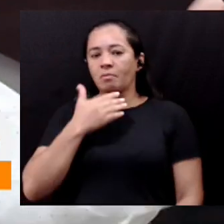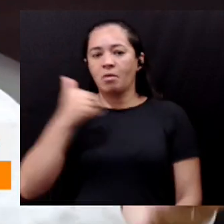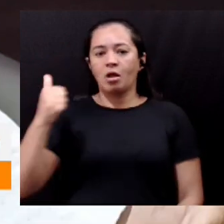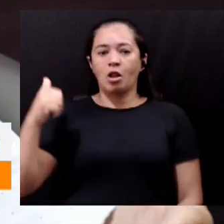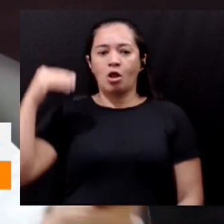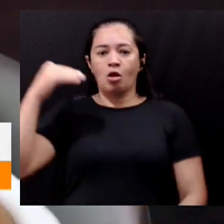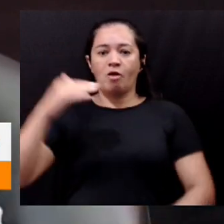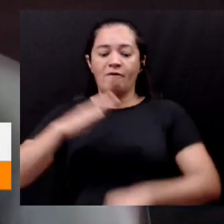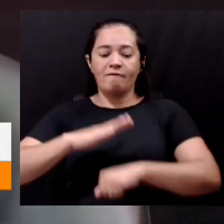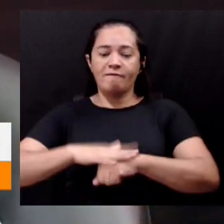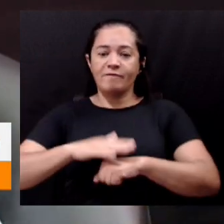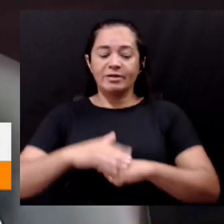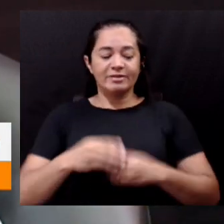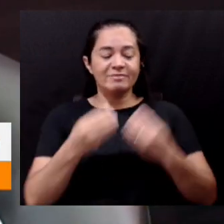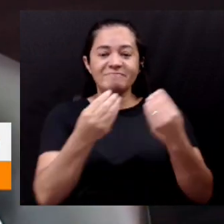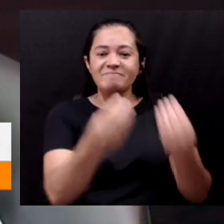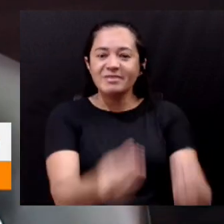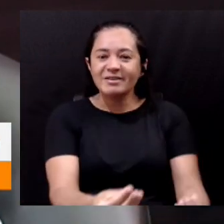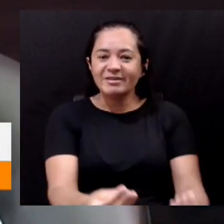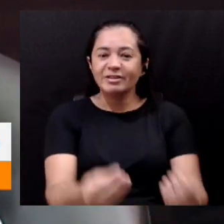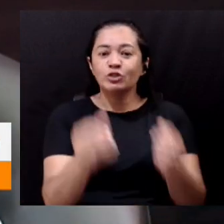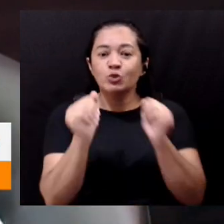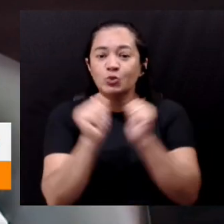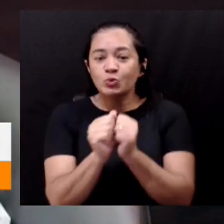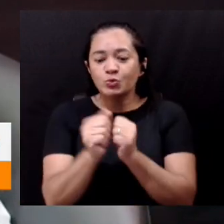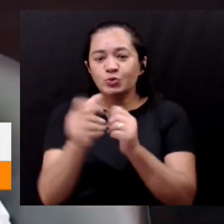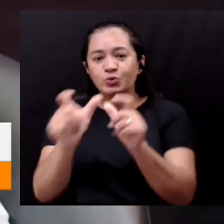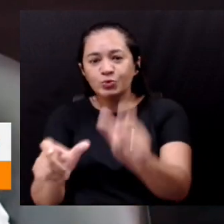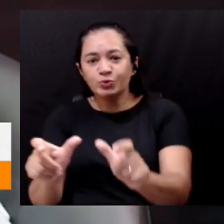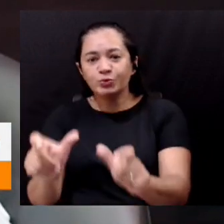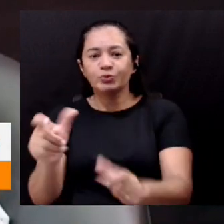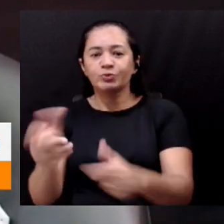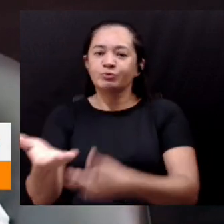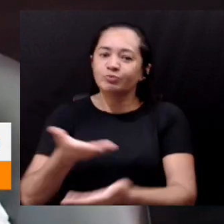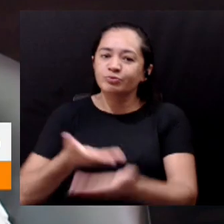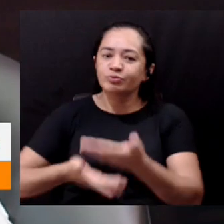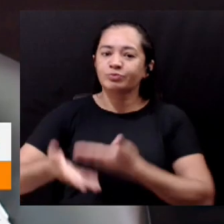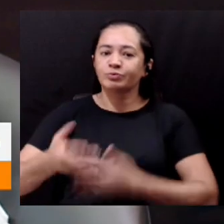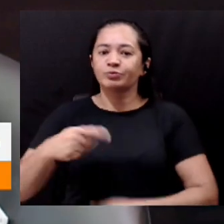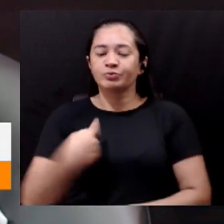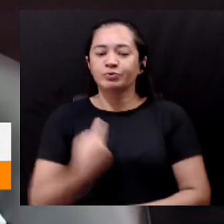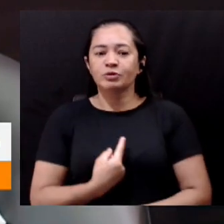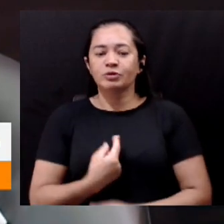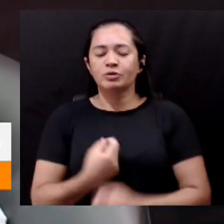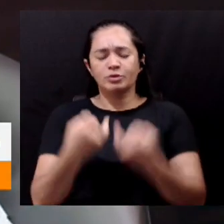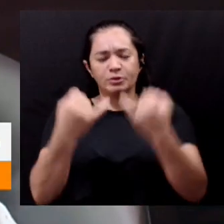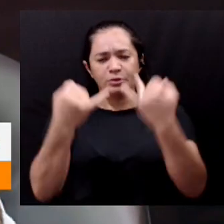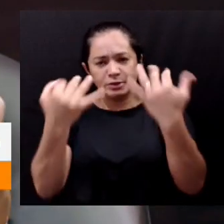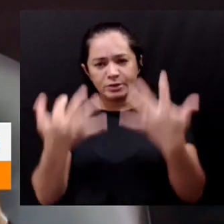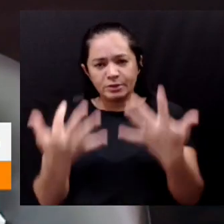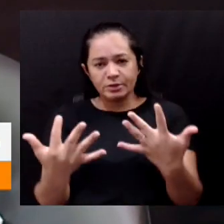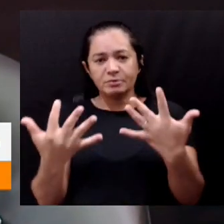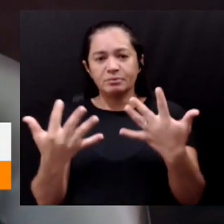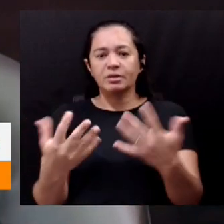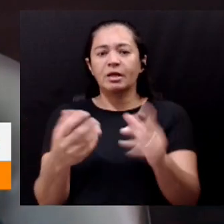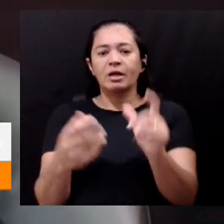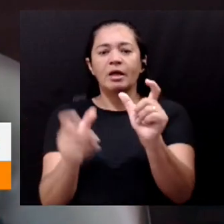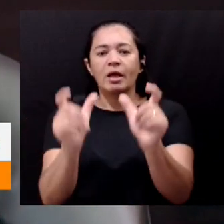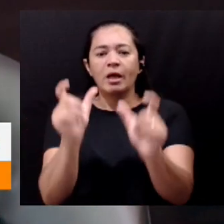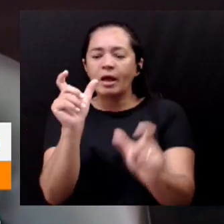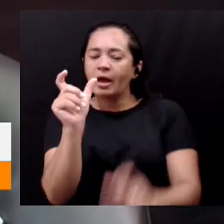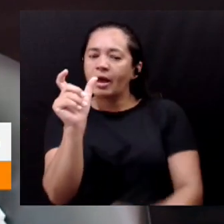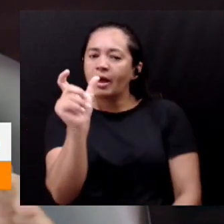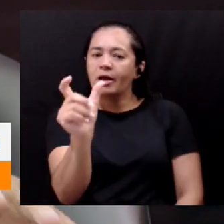outro, com o outro, né. Então, quando nós trazemos essa palavra, falamos sobre